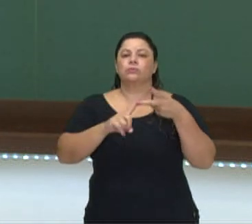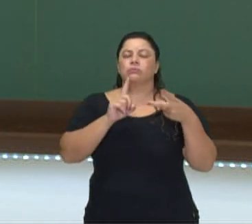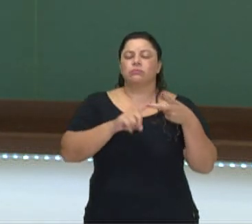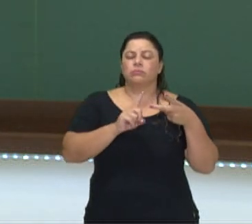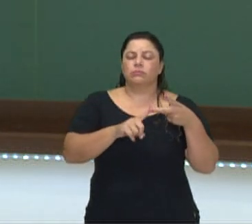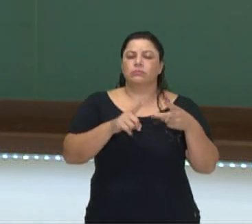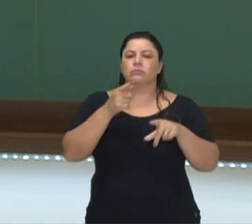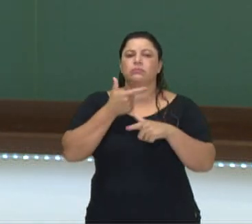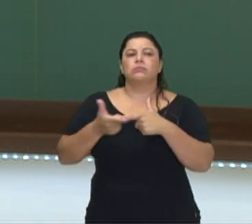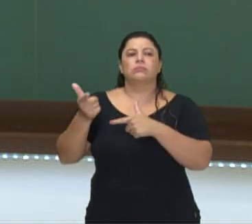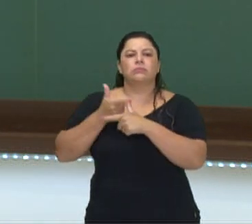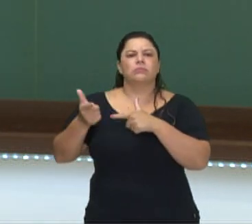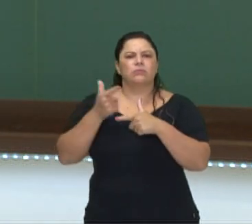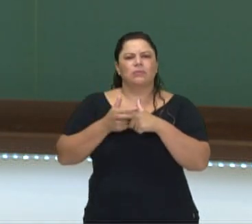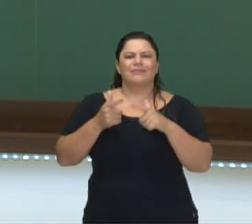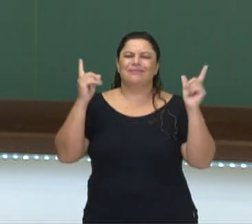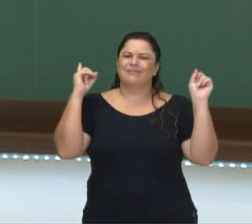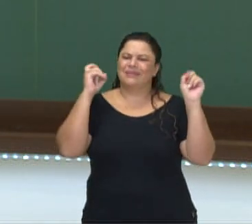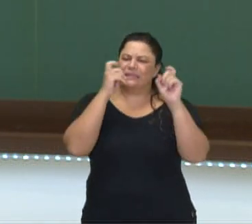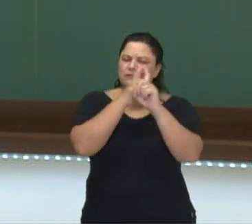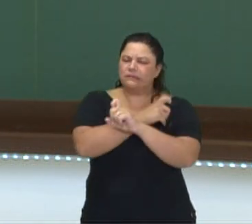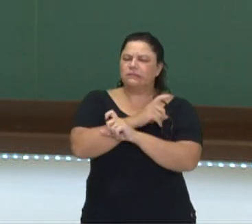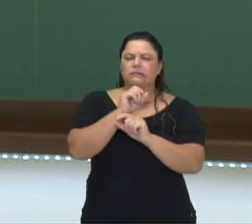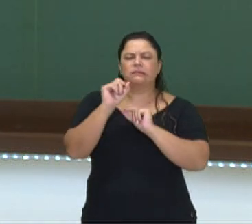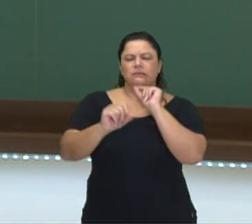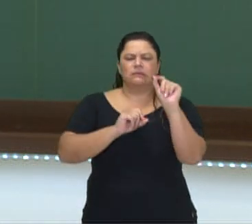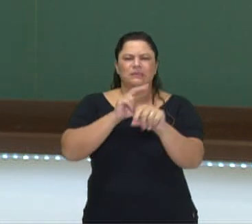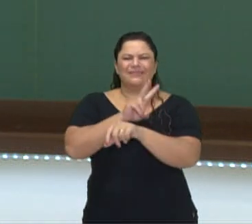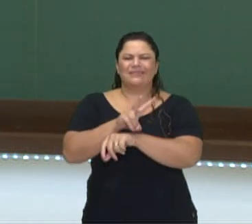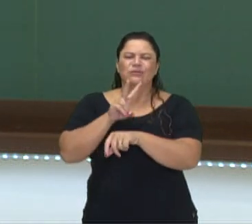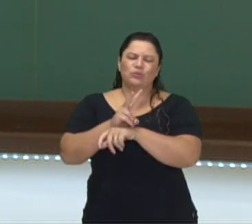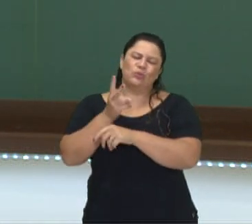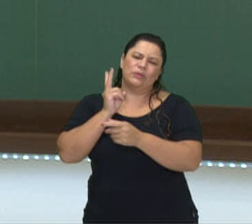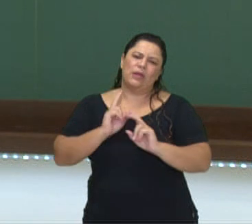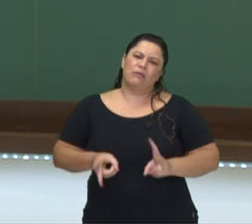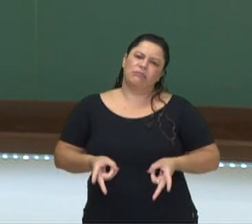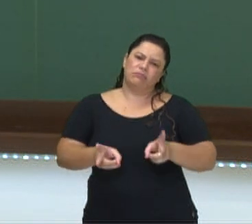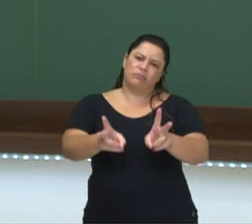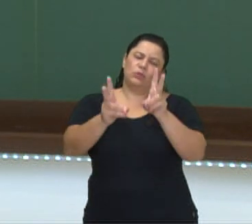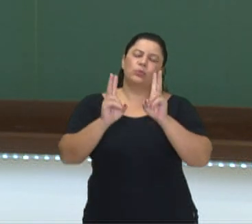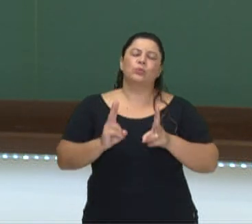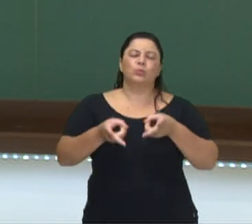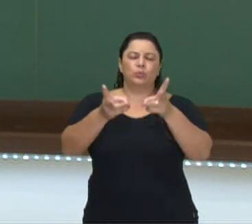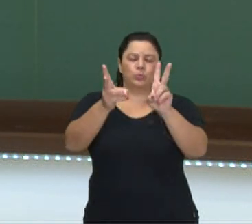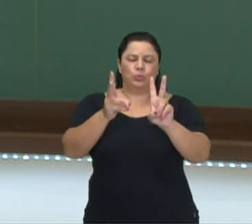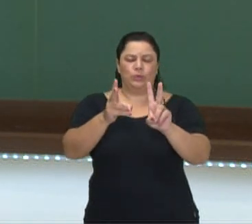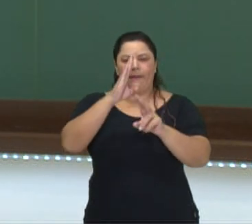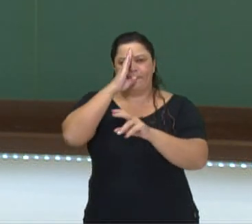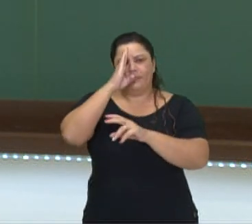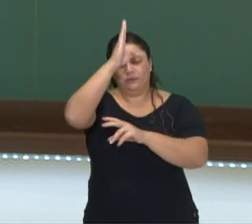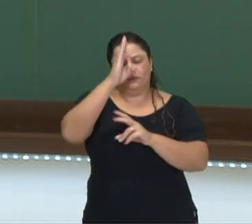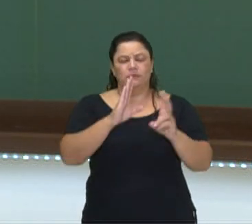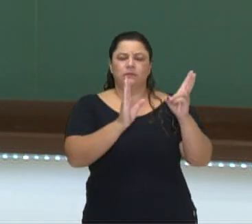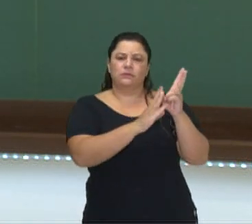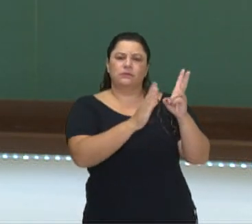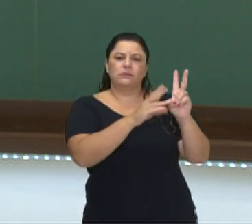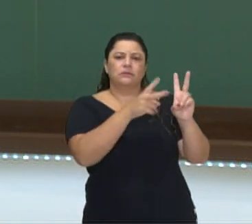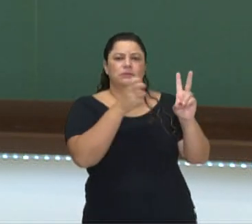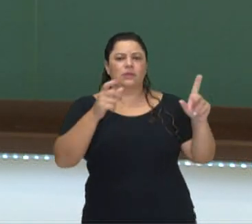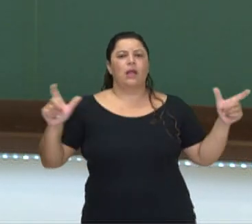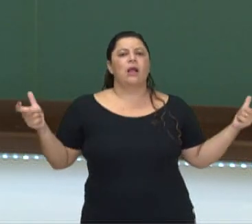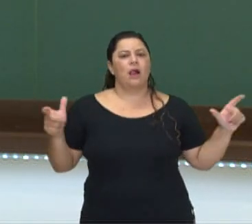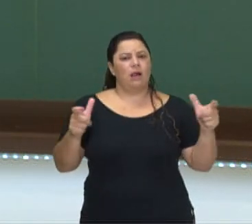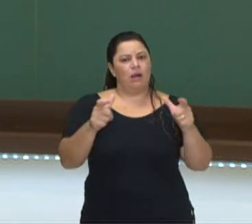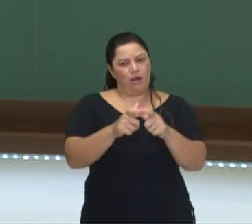problemas de enfrentar dificuldades de preservar a cultura, principalmente aqui dos povos indígenas, né, por terem sido reduzidos